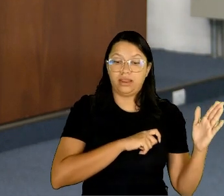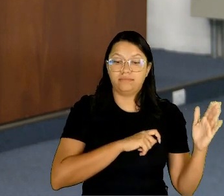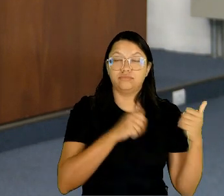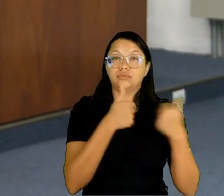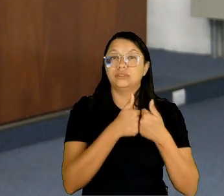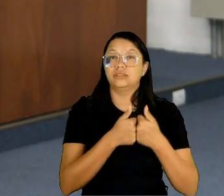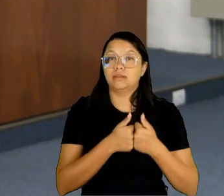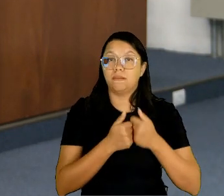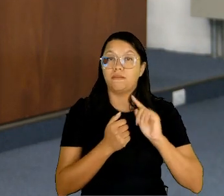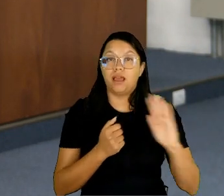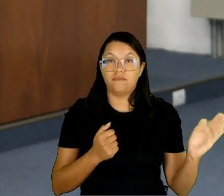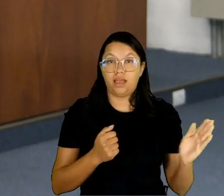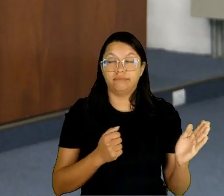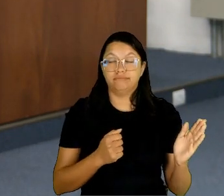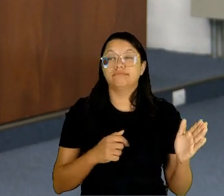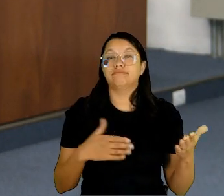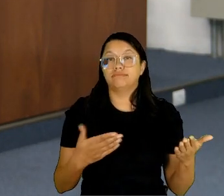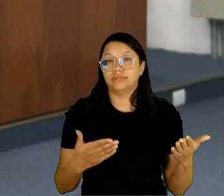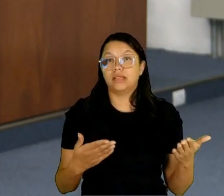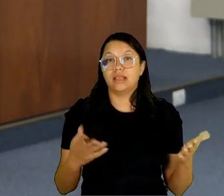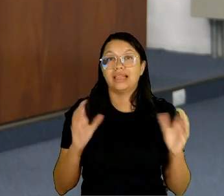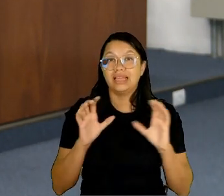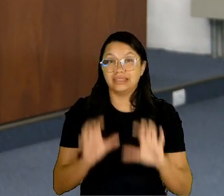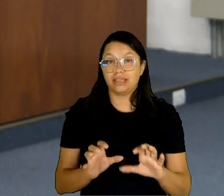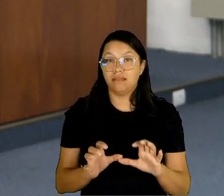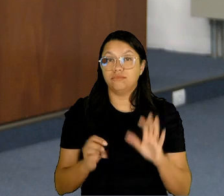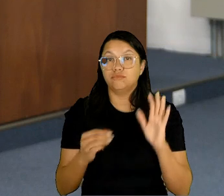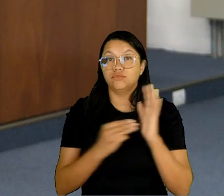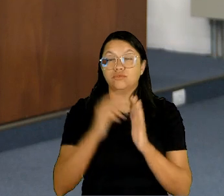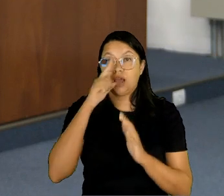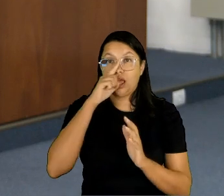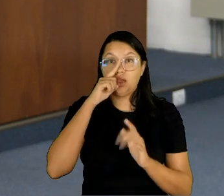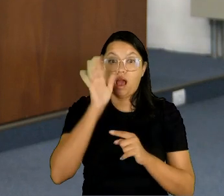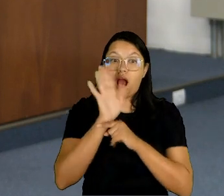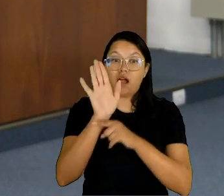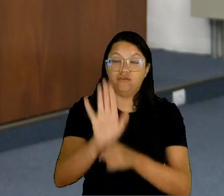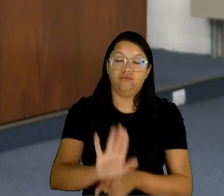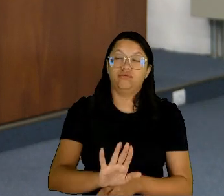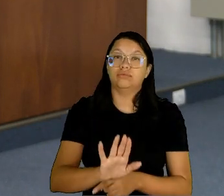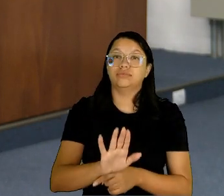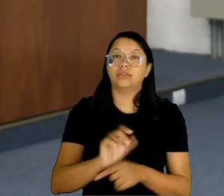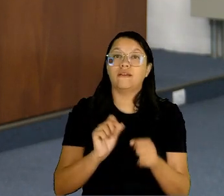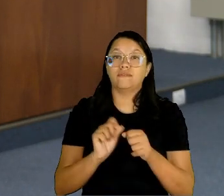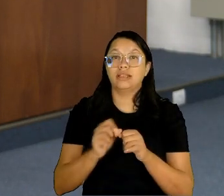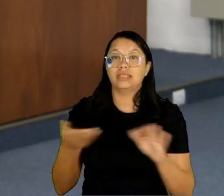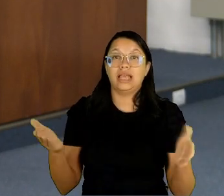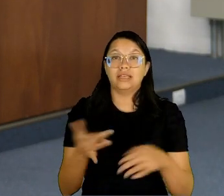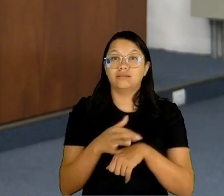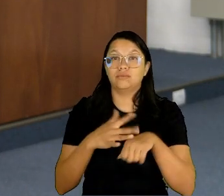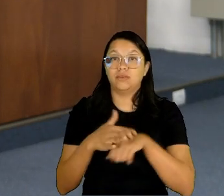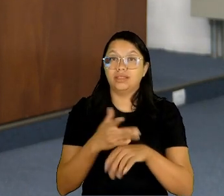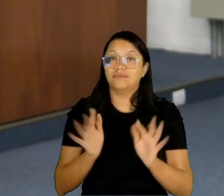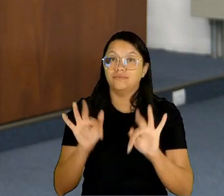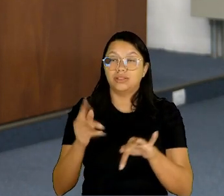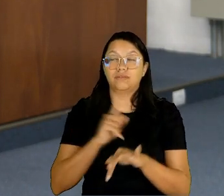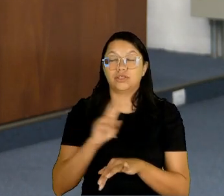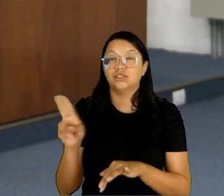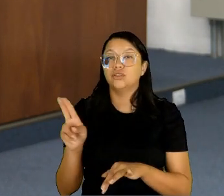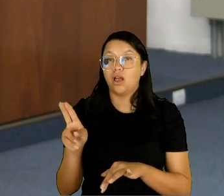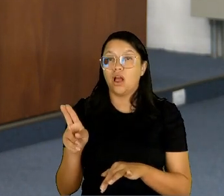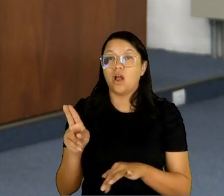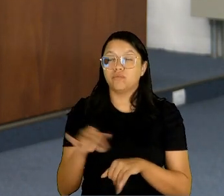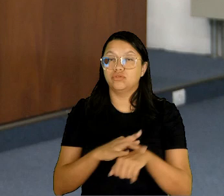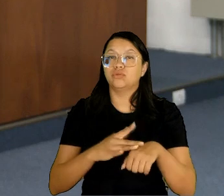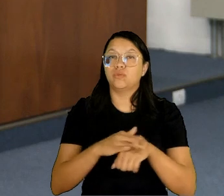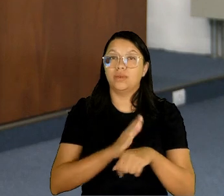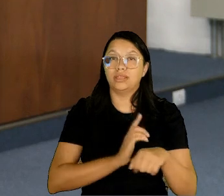em sistema periférico. Então, é dessa maneira que os fatores de risco contribuem e ocasionam essa doença final aqui, que a